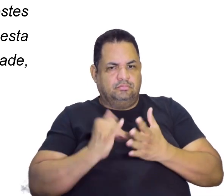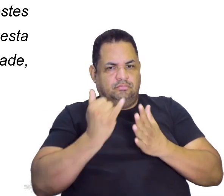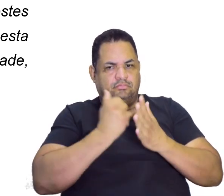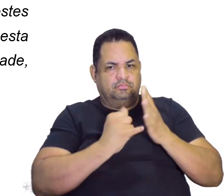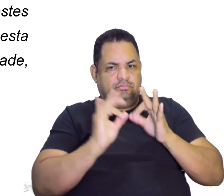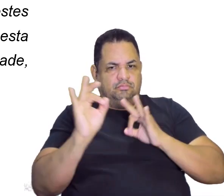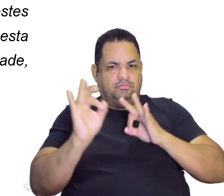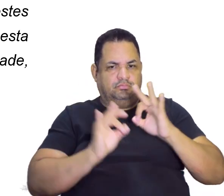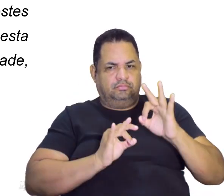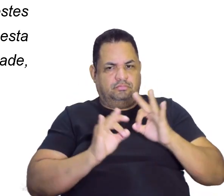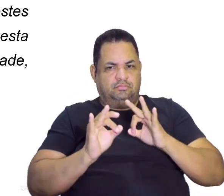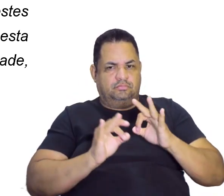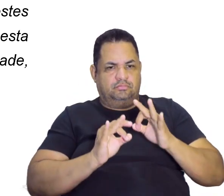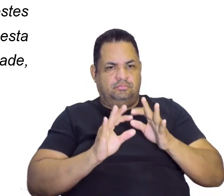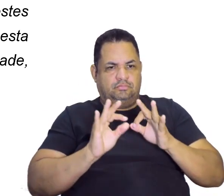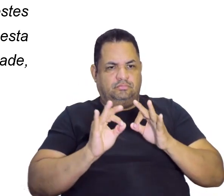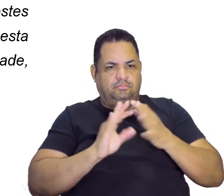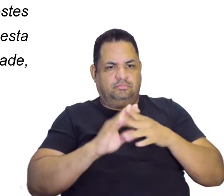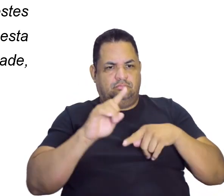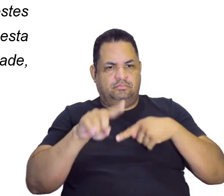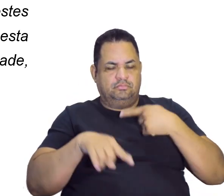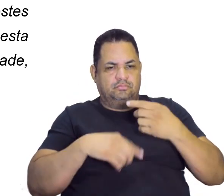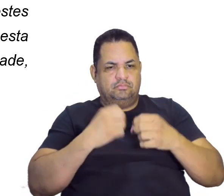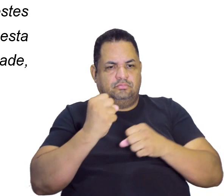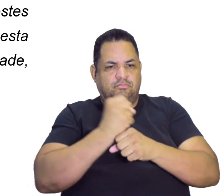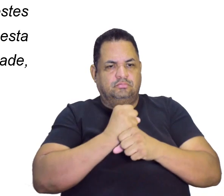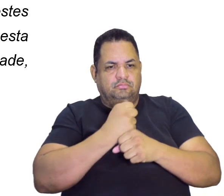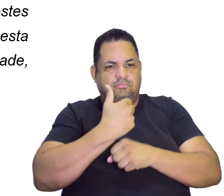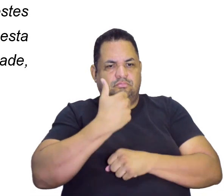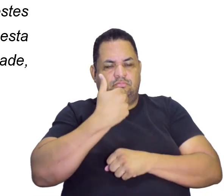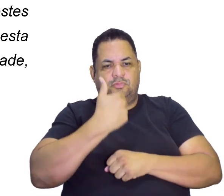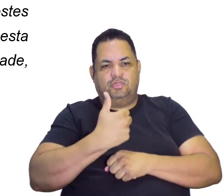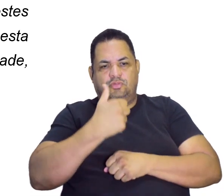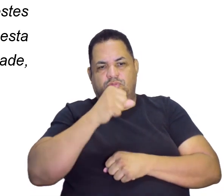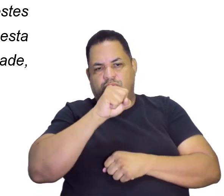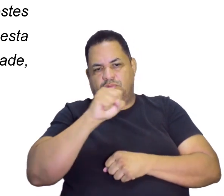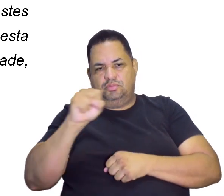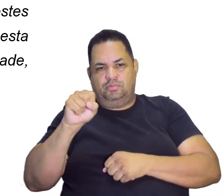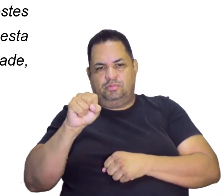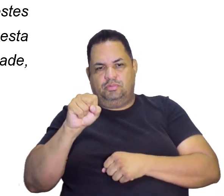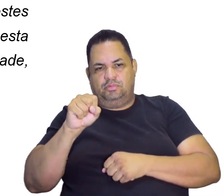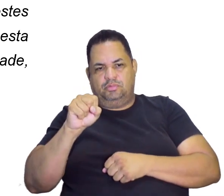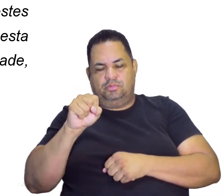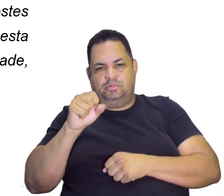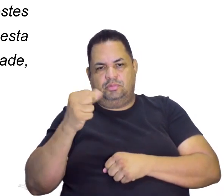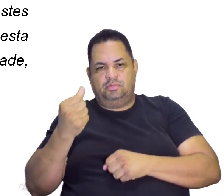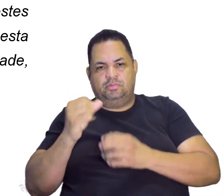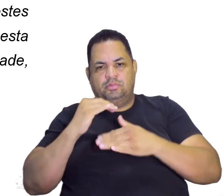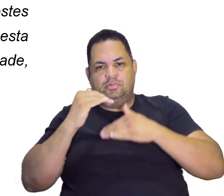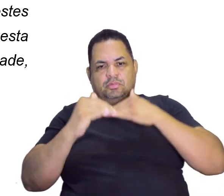que instauraram e depois de 1886